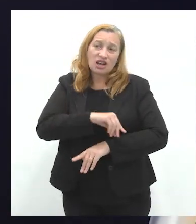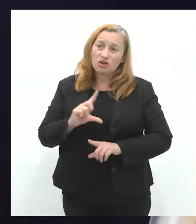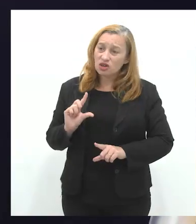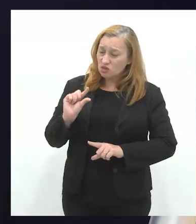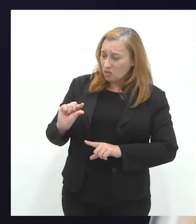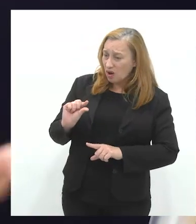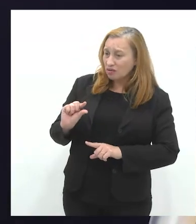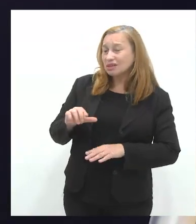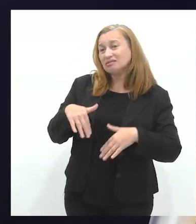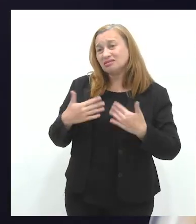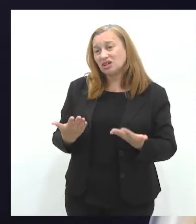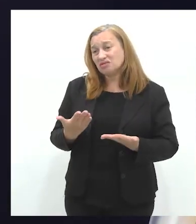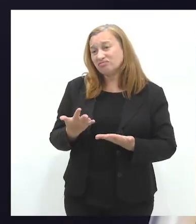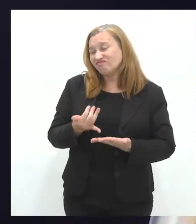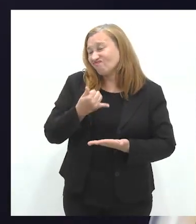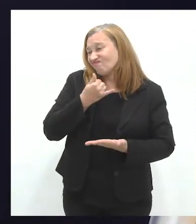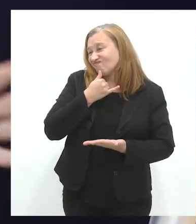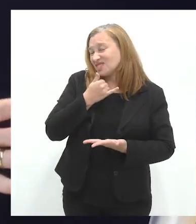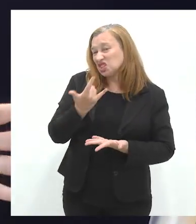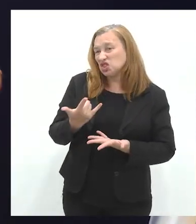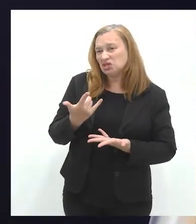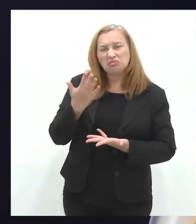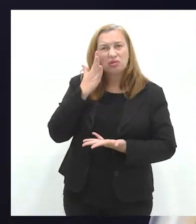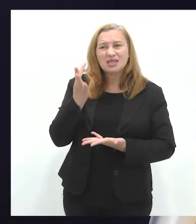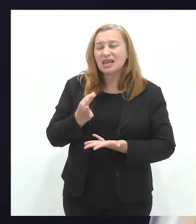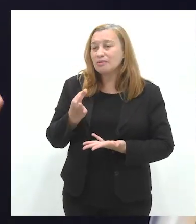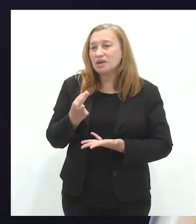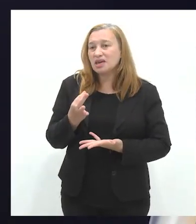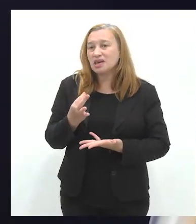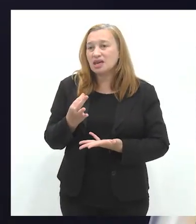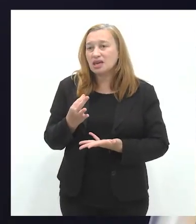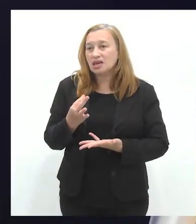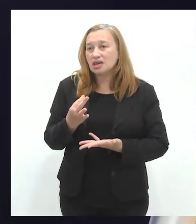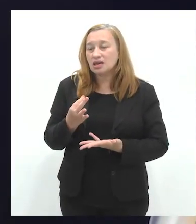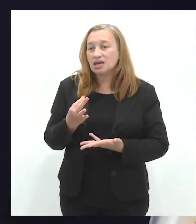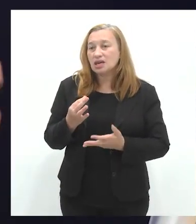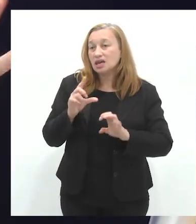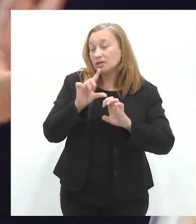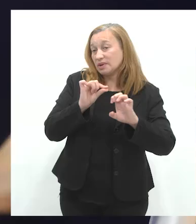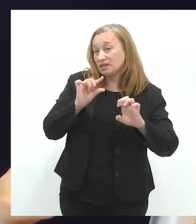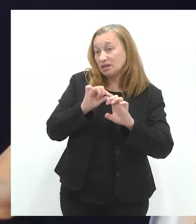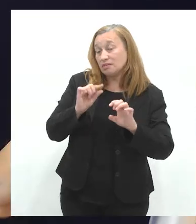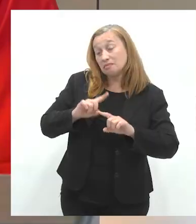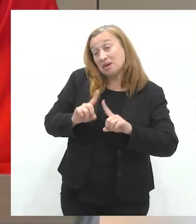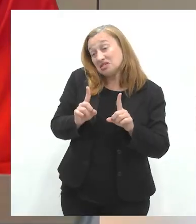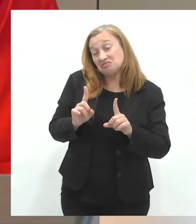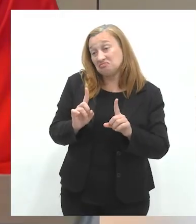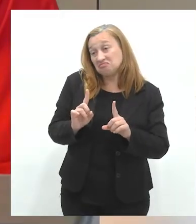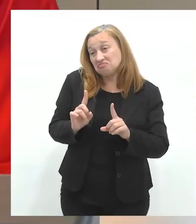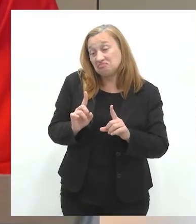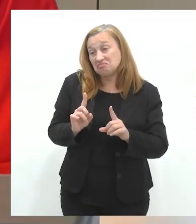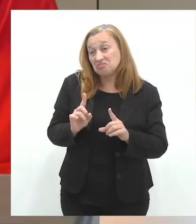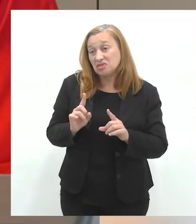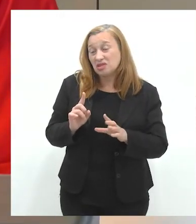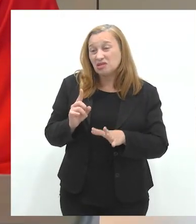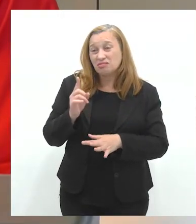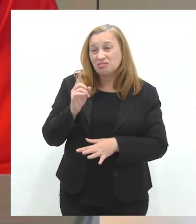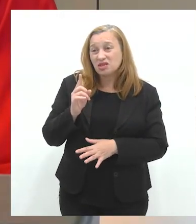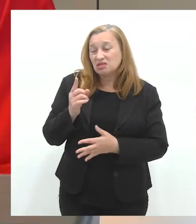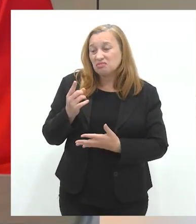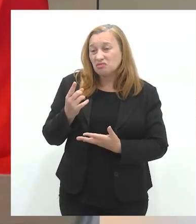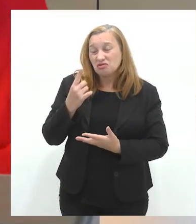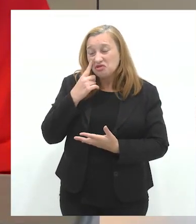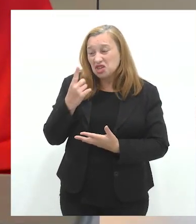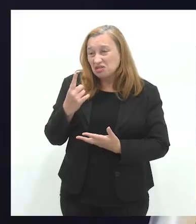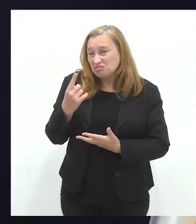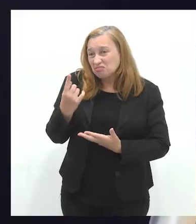aquilo já não estava mais me agradando. Mas eu ainda não sabia que meu perfil era do empreendedorismo, só que aquilo não me agradava. Eu via que não tinha mais espaço